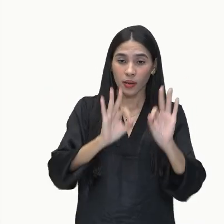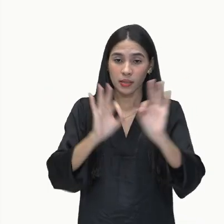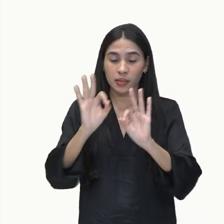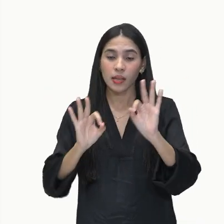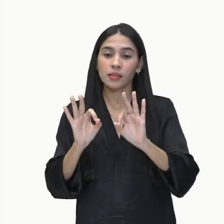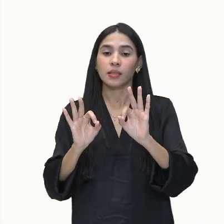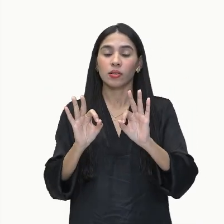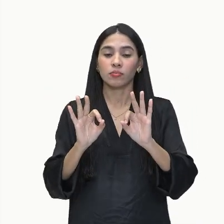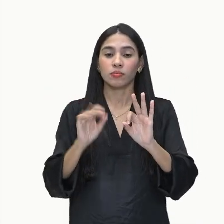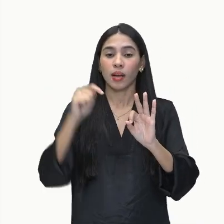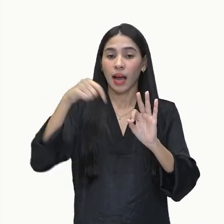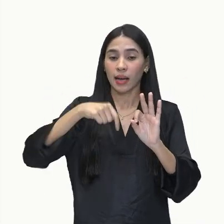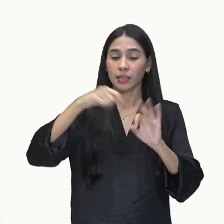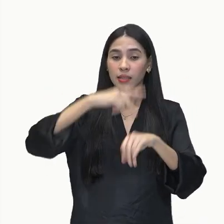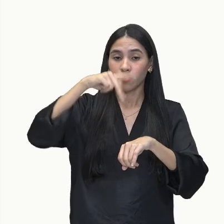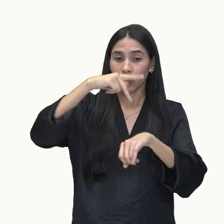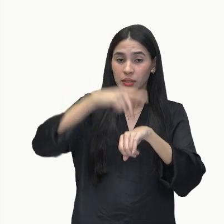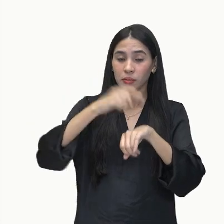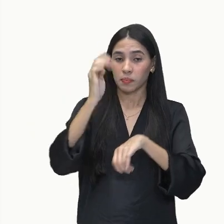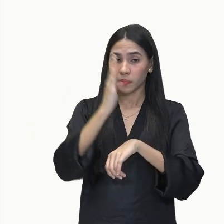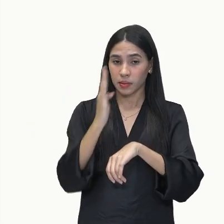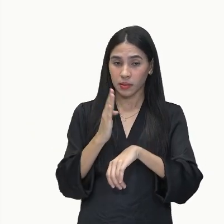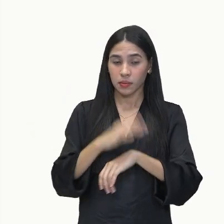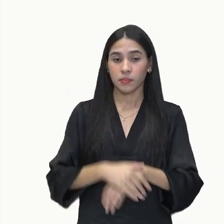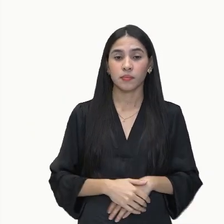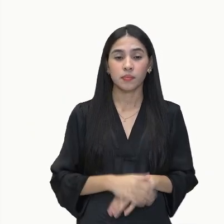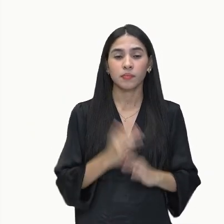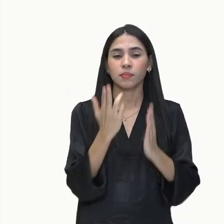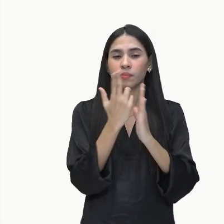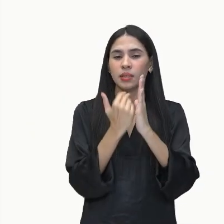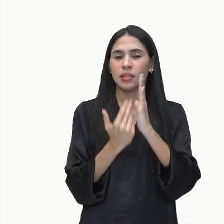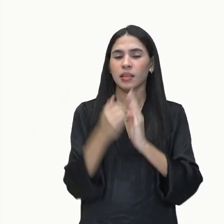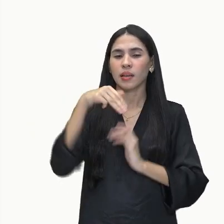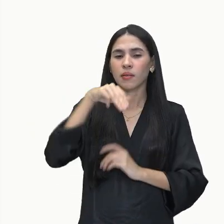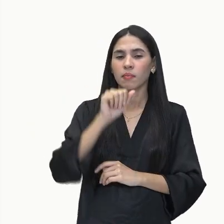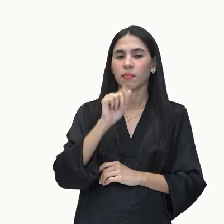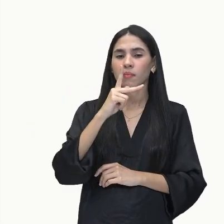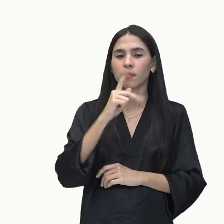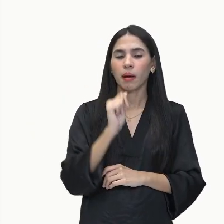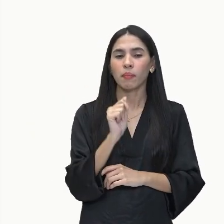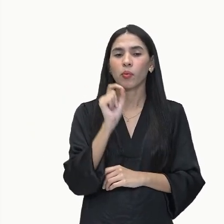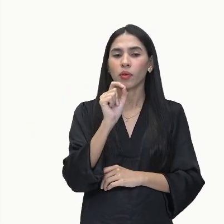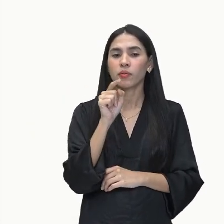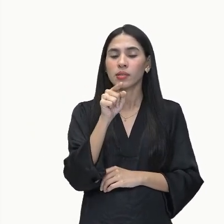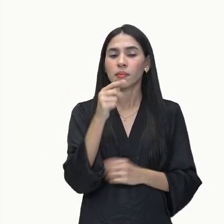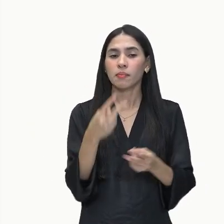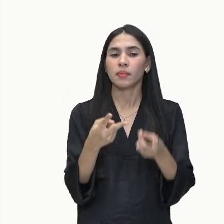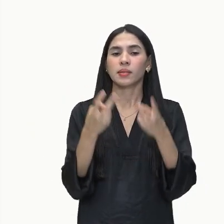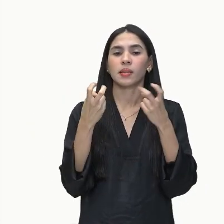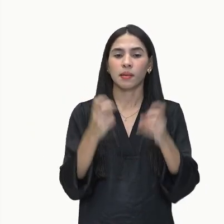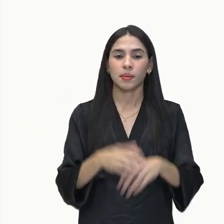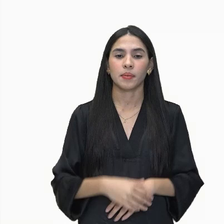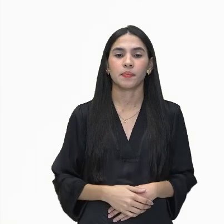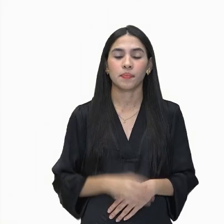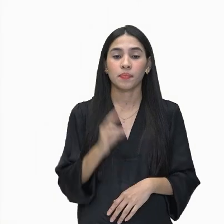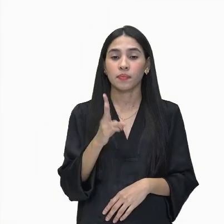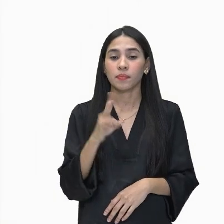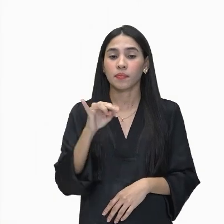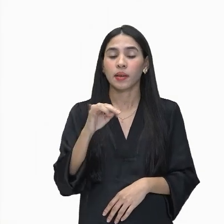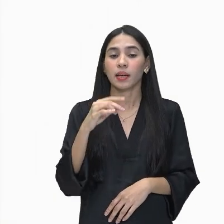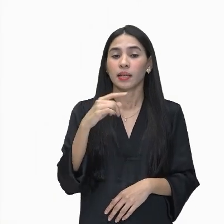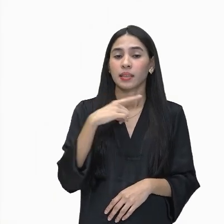urbanizadas no nosso país. E aí, nesse mapa, o que a gente pode explorar aqui? Né? A gente vai ver